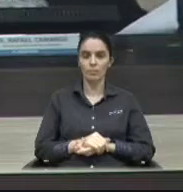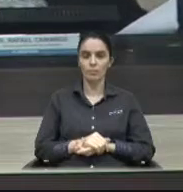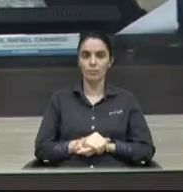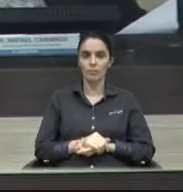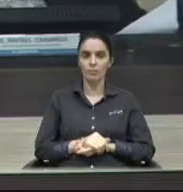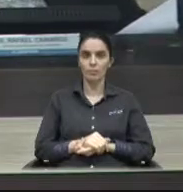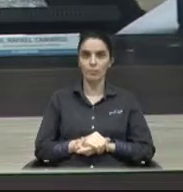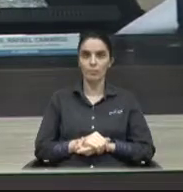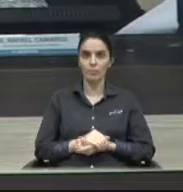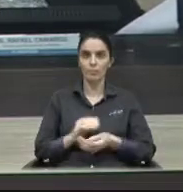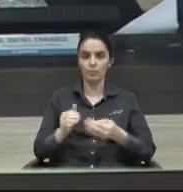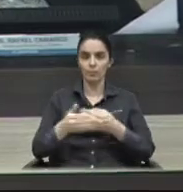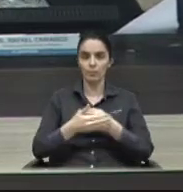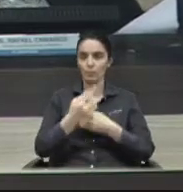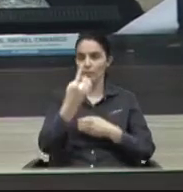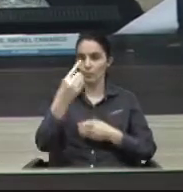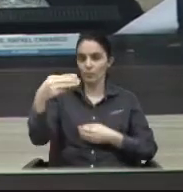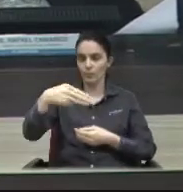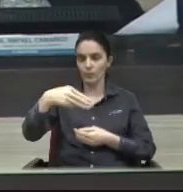Suspendo a sessão por 1 minuto.